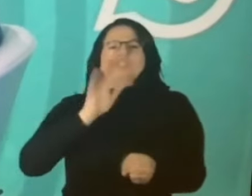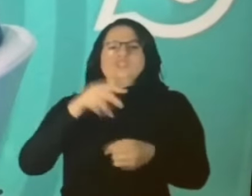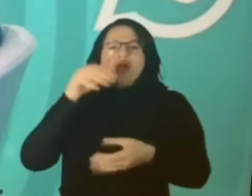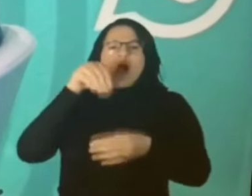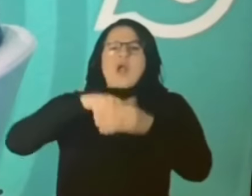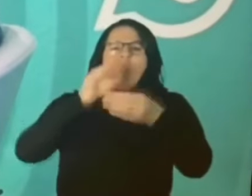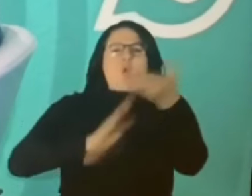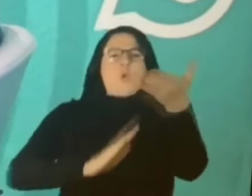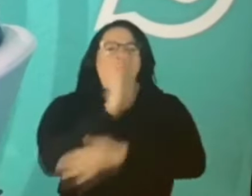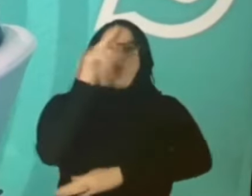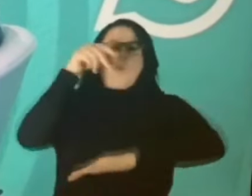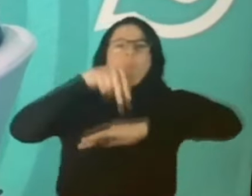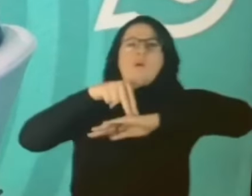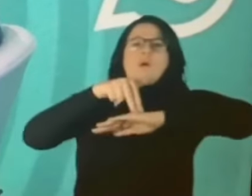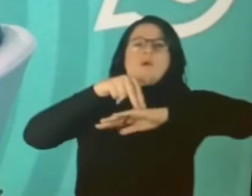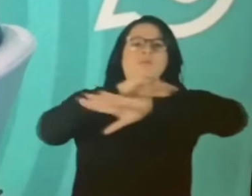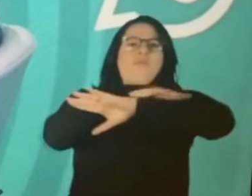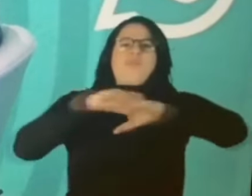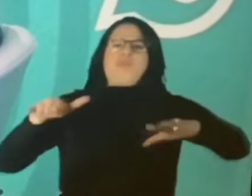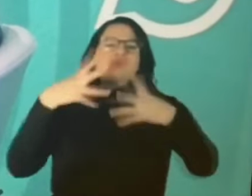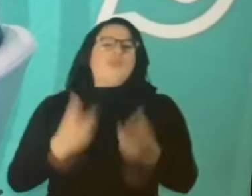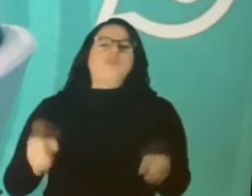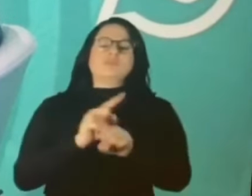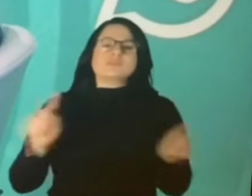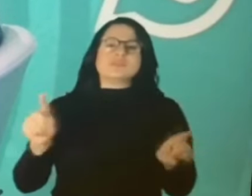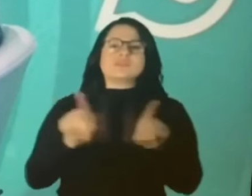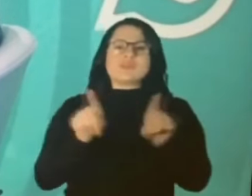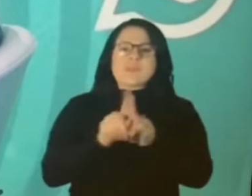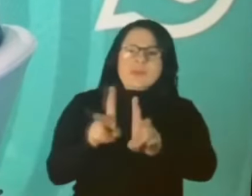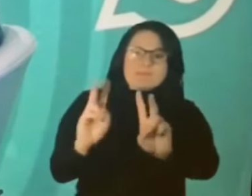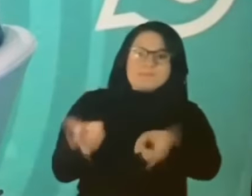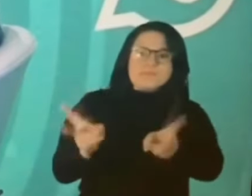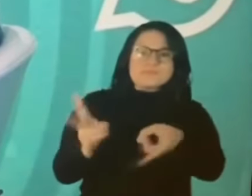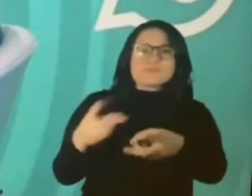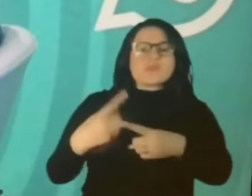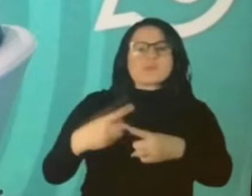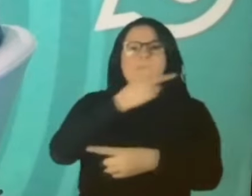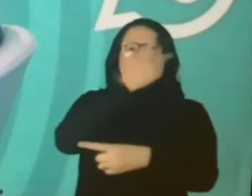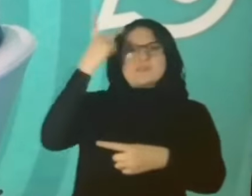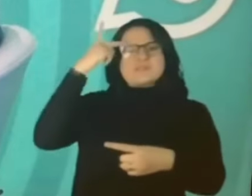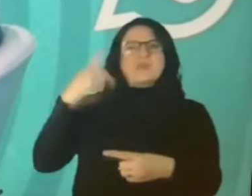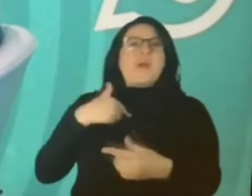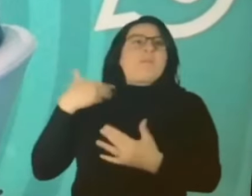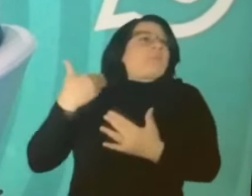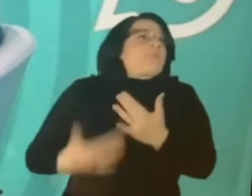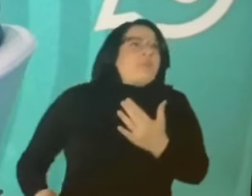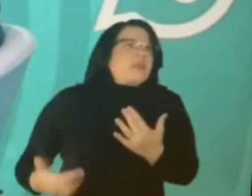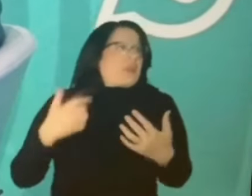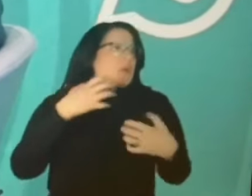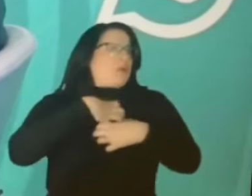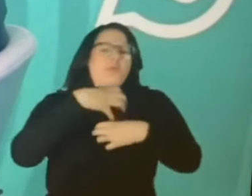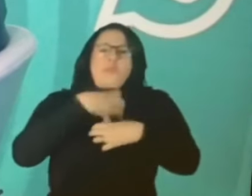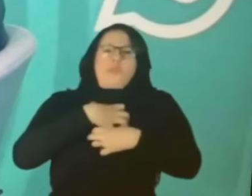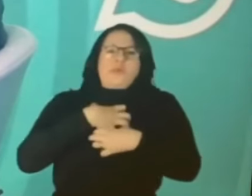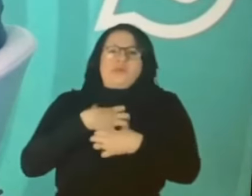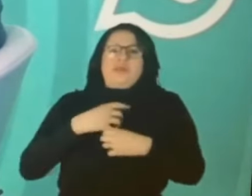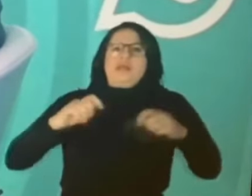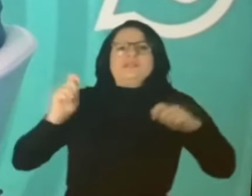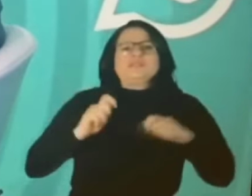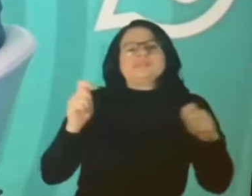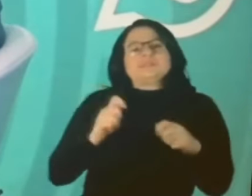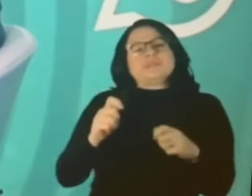não encerrando o processo eleitoral, em que perdedores se sentem habilitados sempre a manter